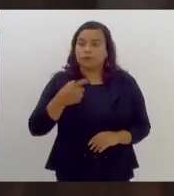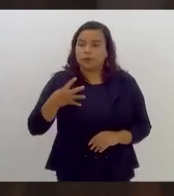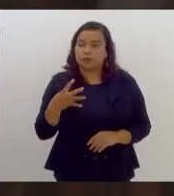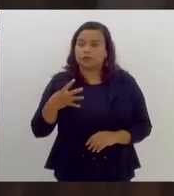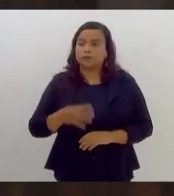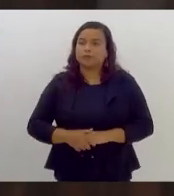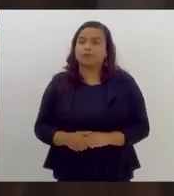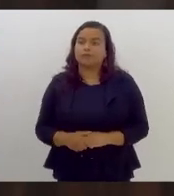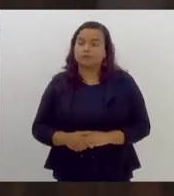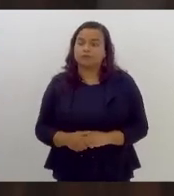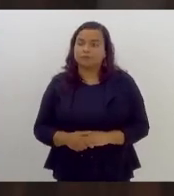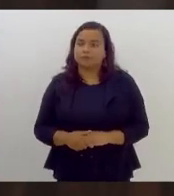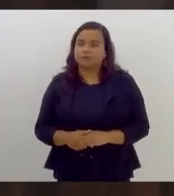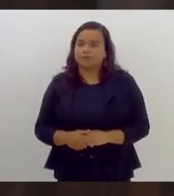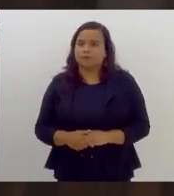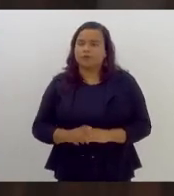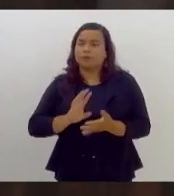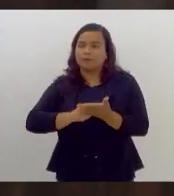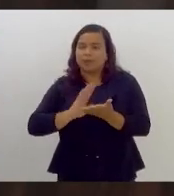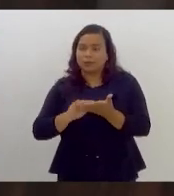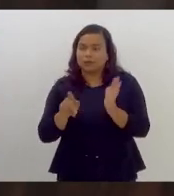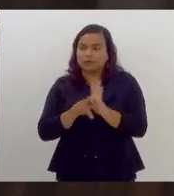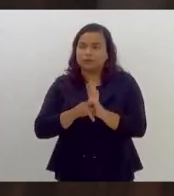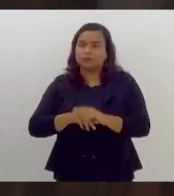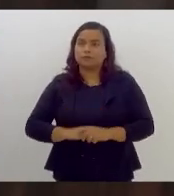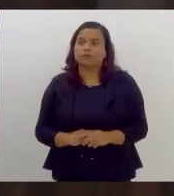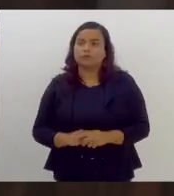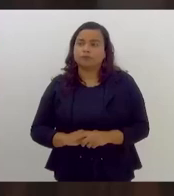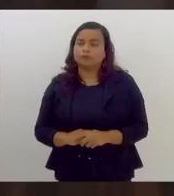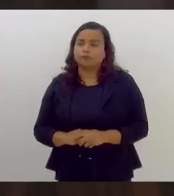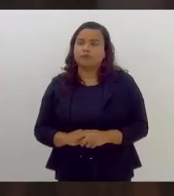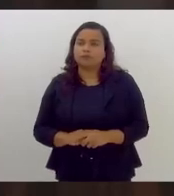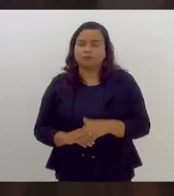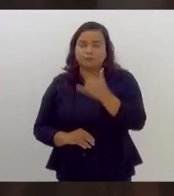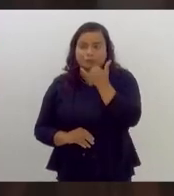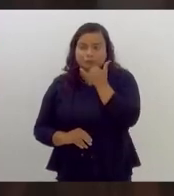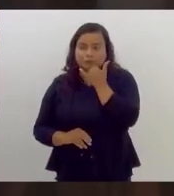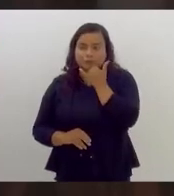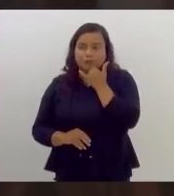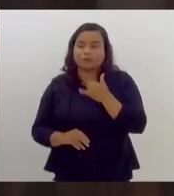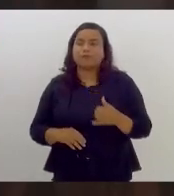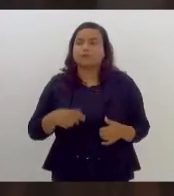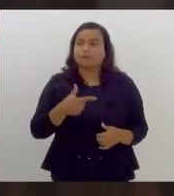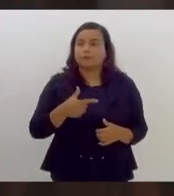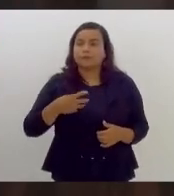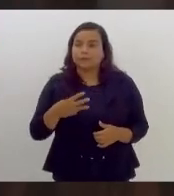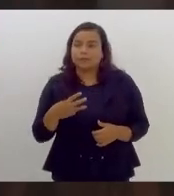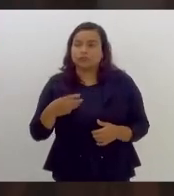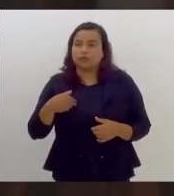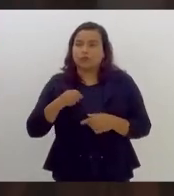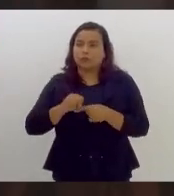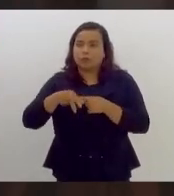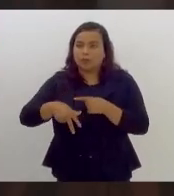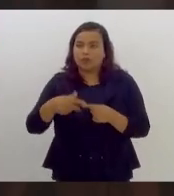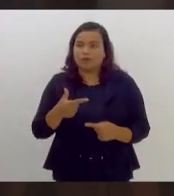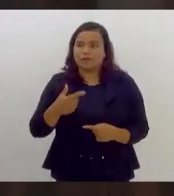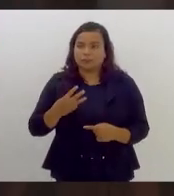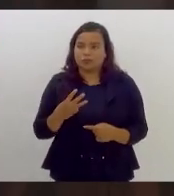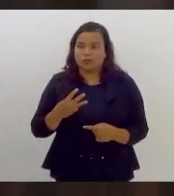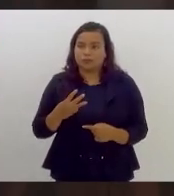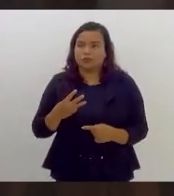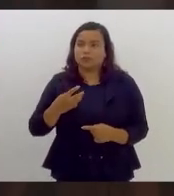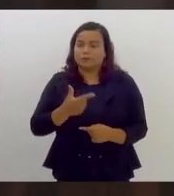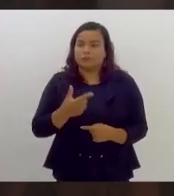24º da pauta. Perdão. 23º, eu pulei o 23º, então volto